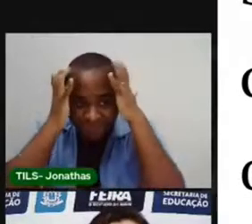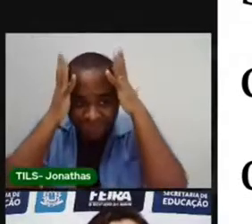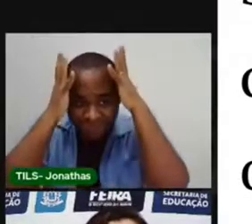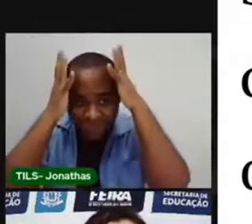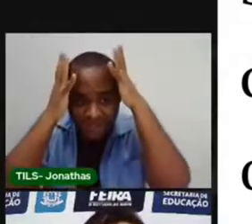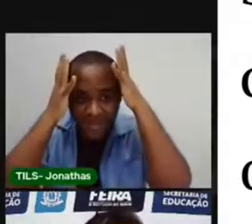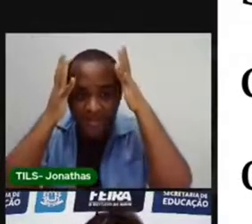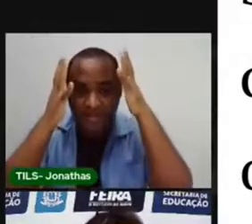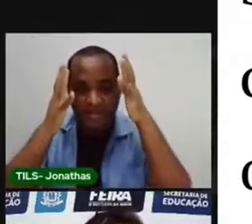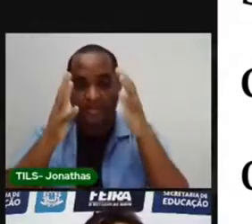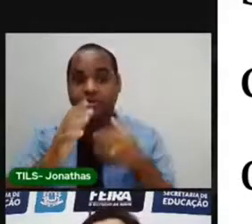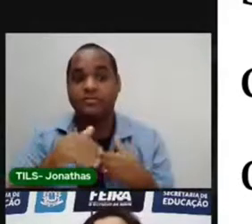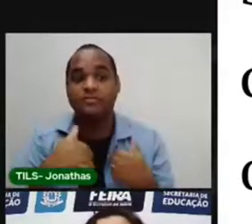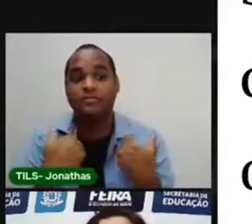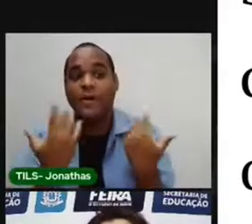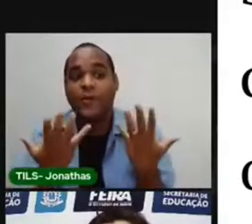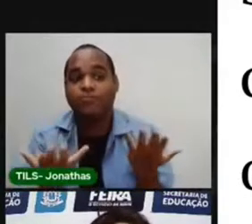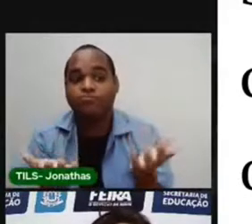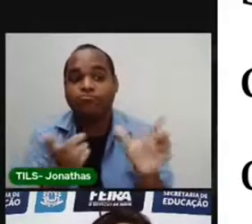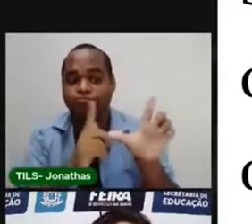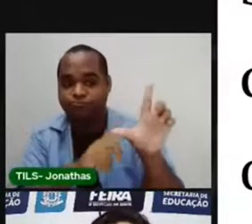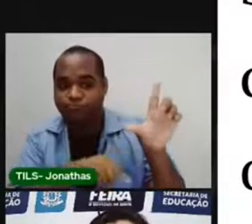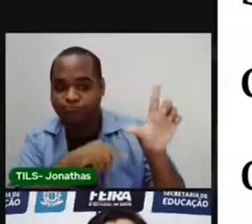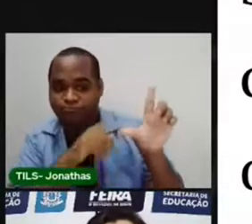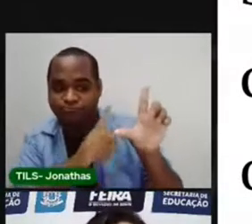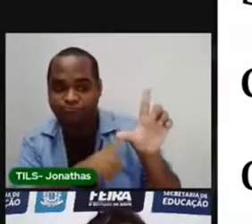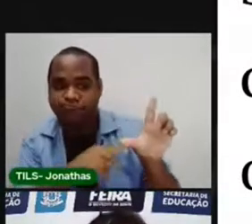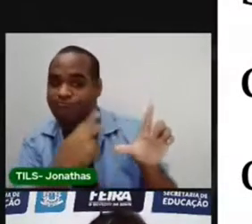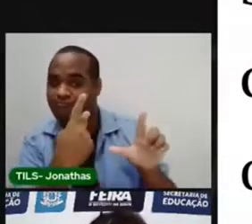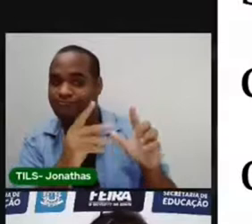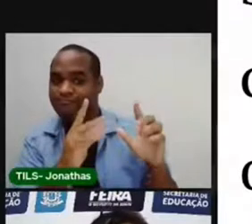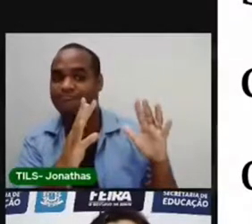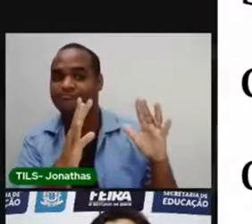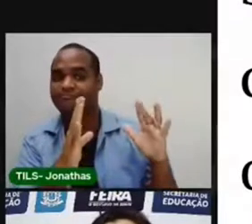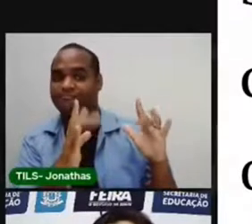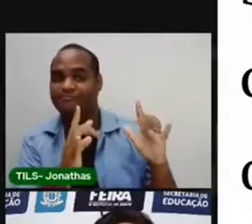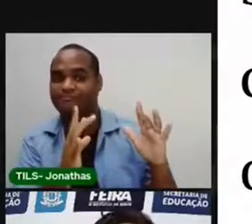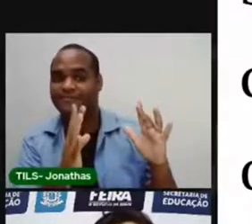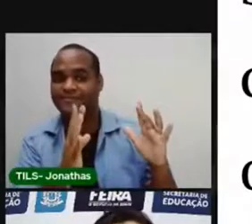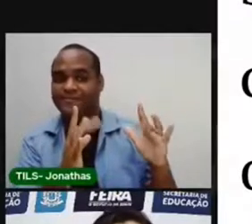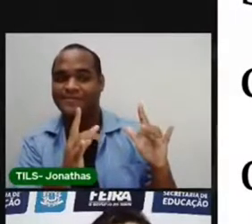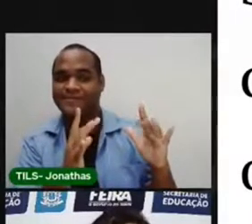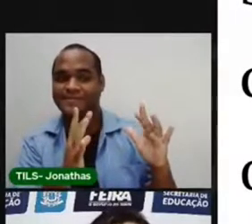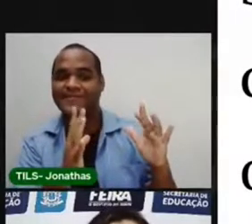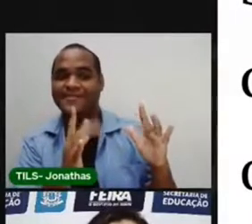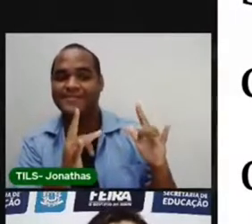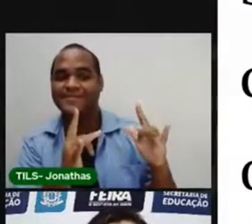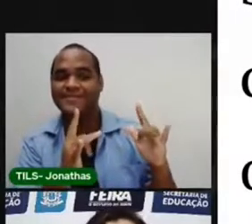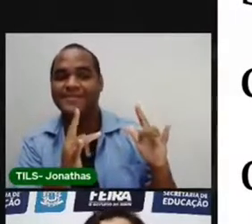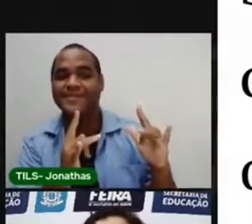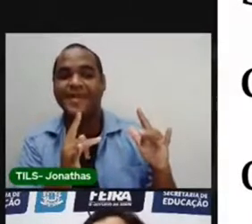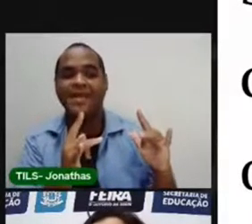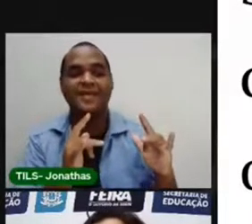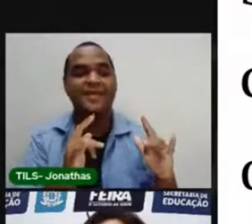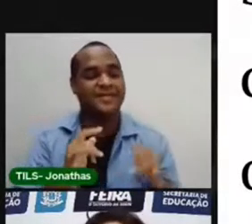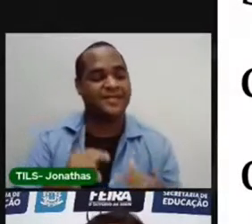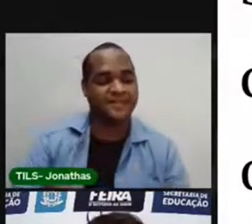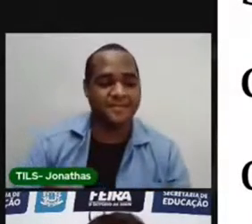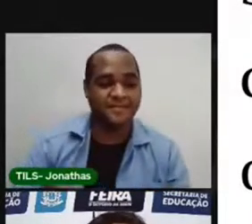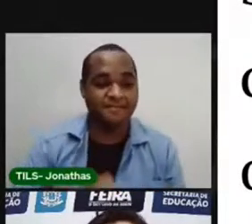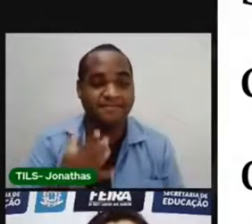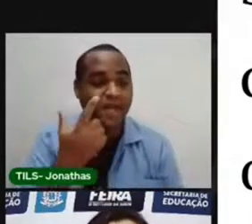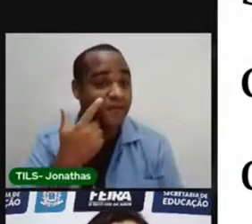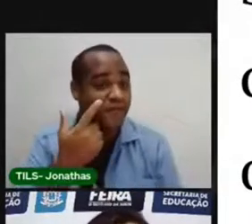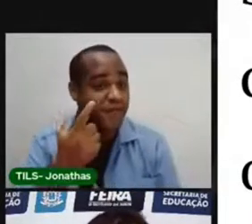cabelo arrepiado. Qual é a letra do seu namorado?